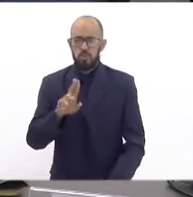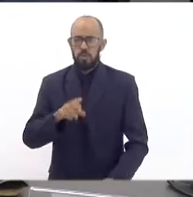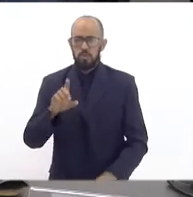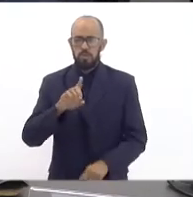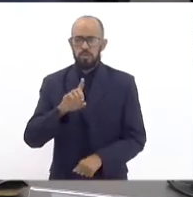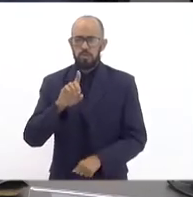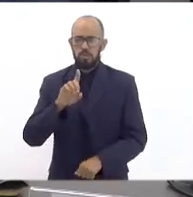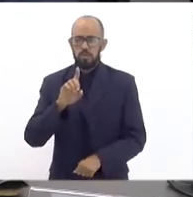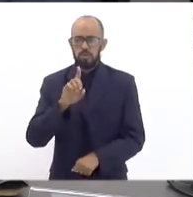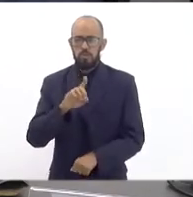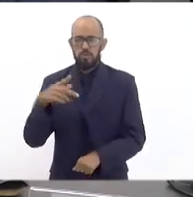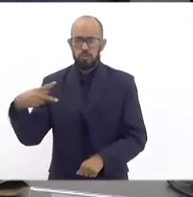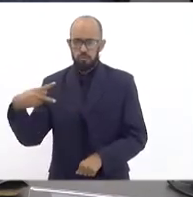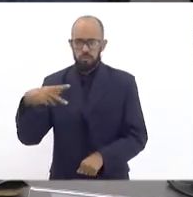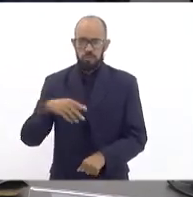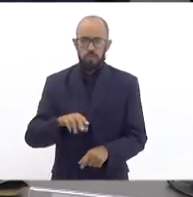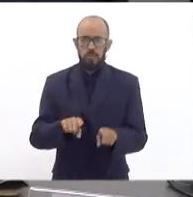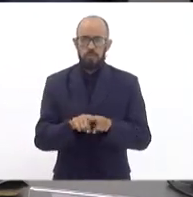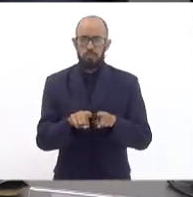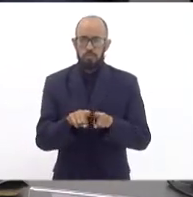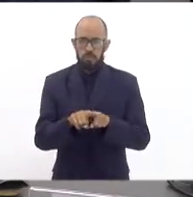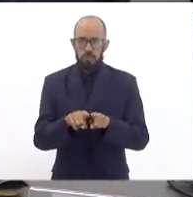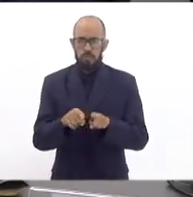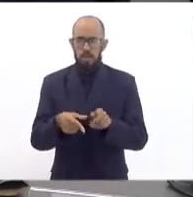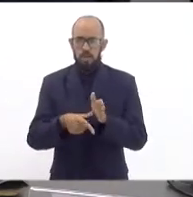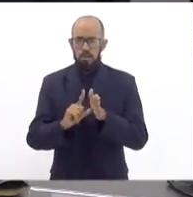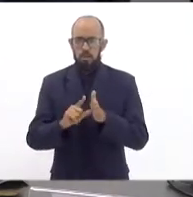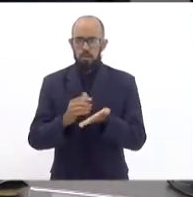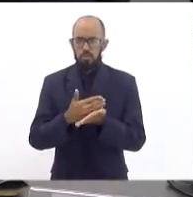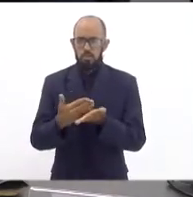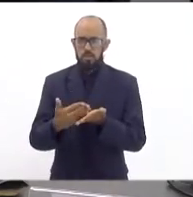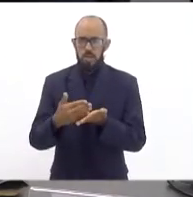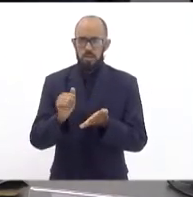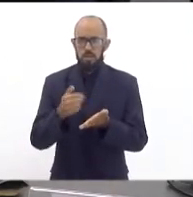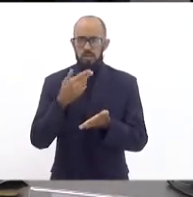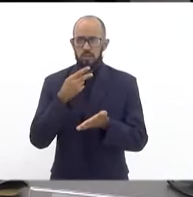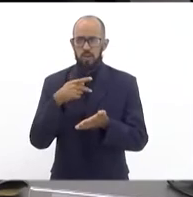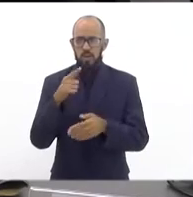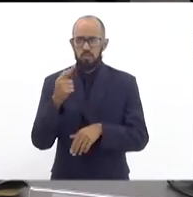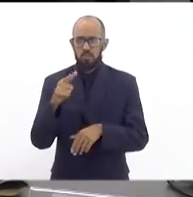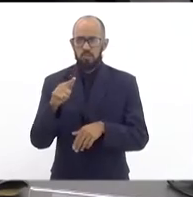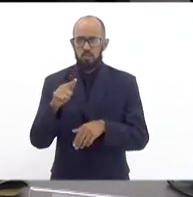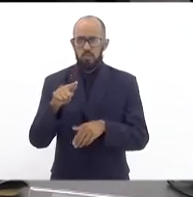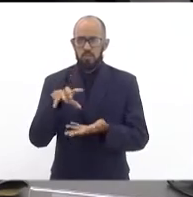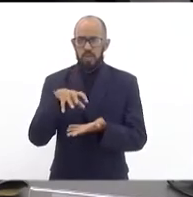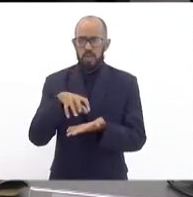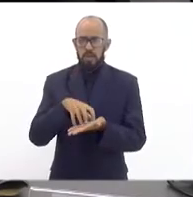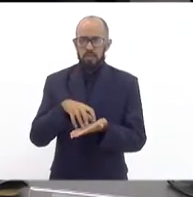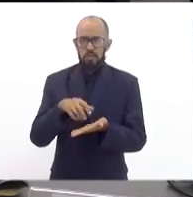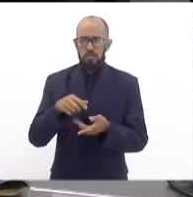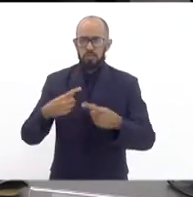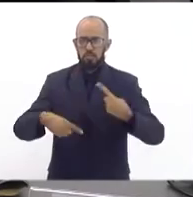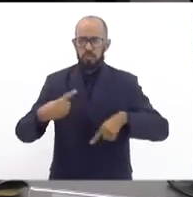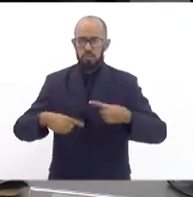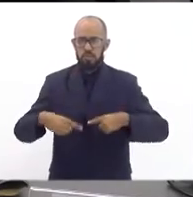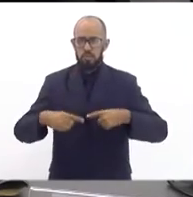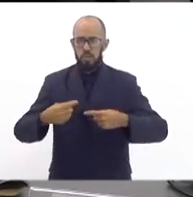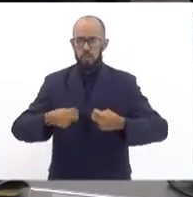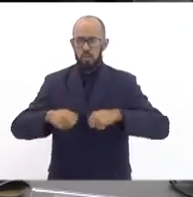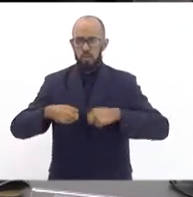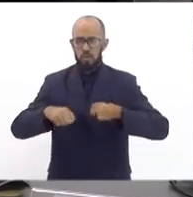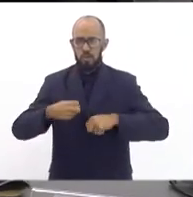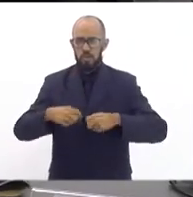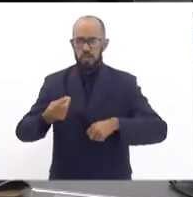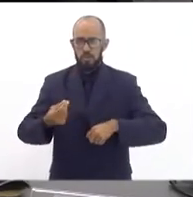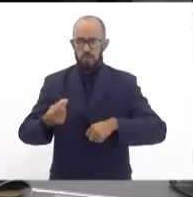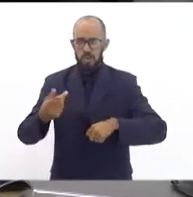Pública. Antes de começar, eu sou o gerente da Câmara de Política Econômica Tarifária, o nosso presidente é